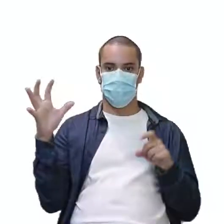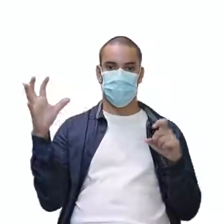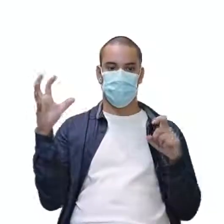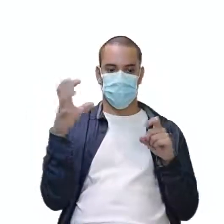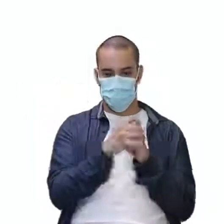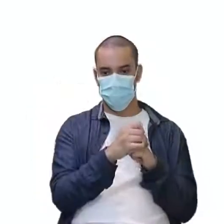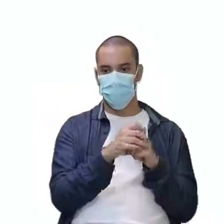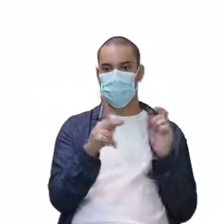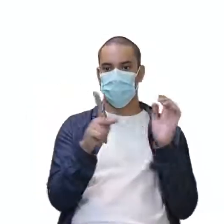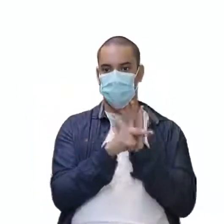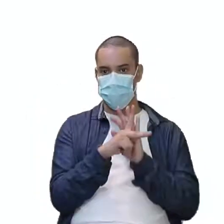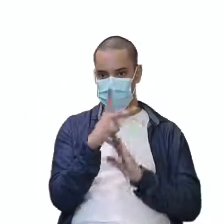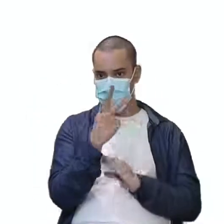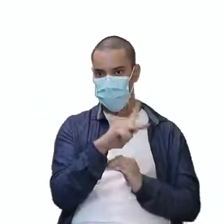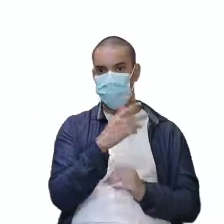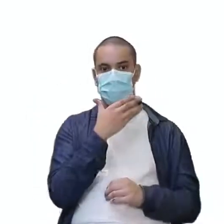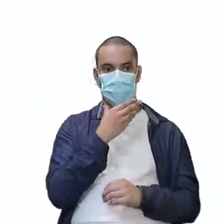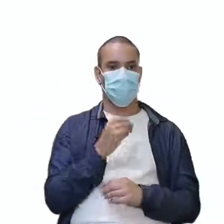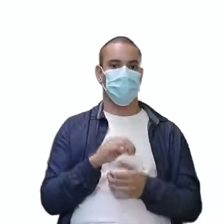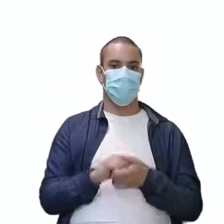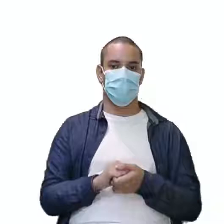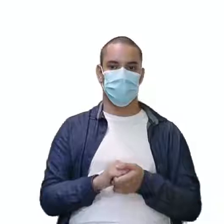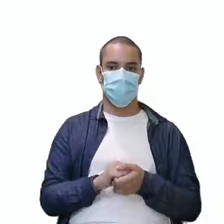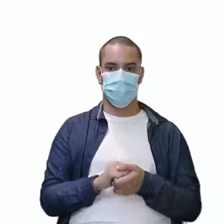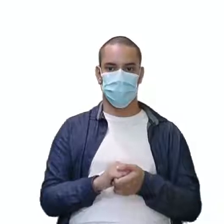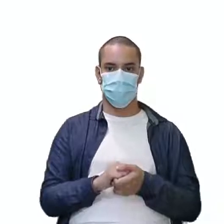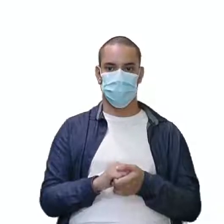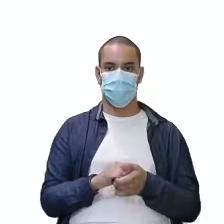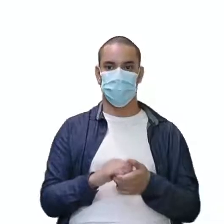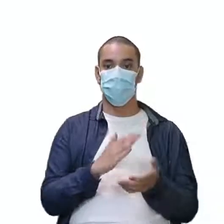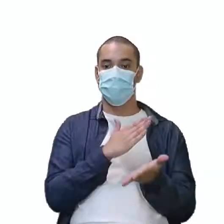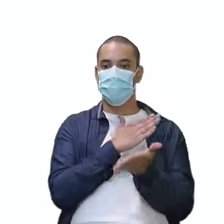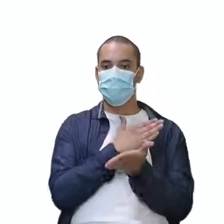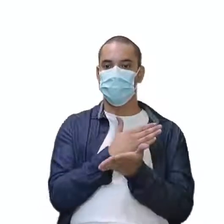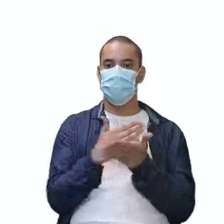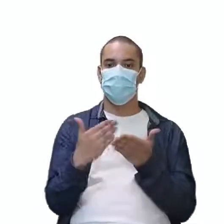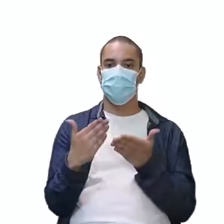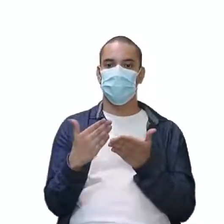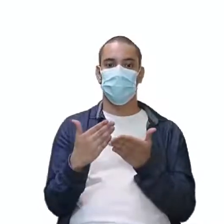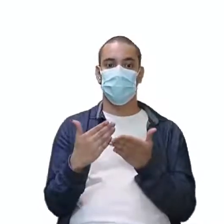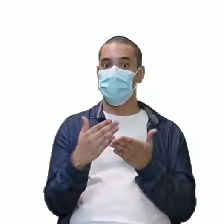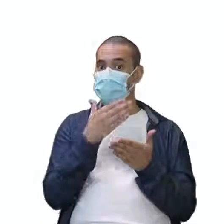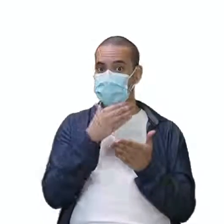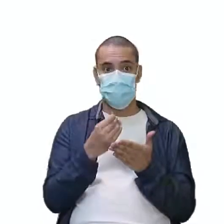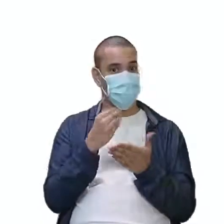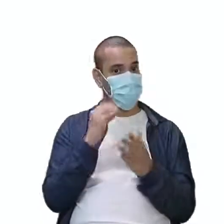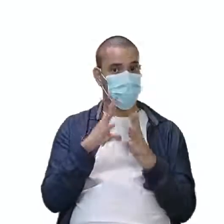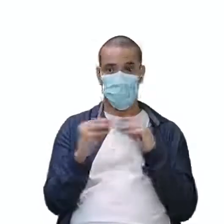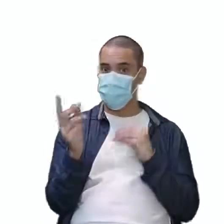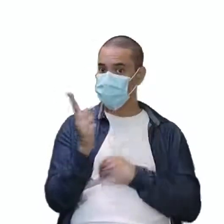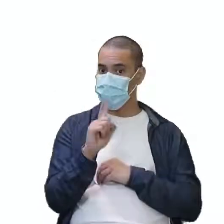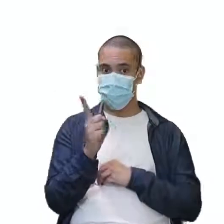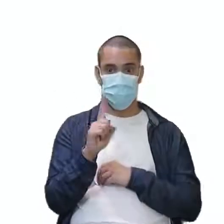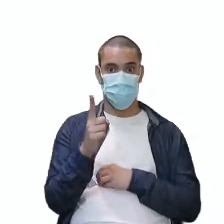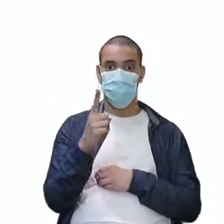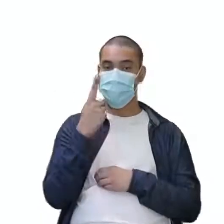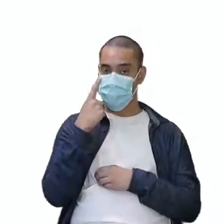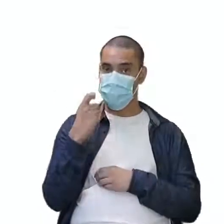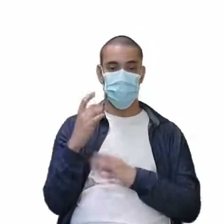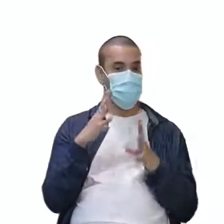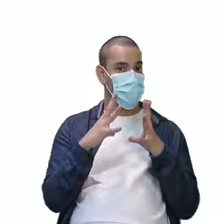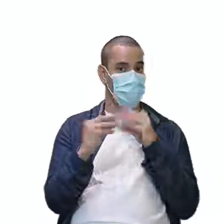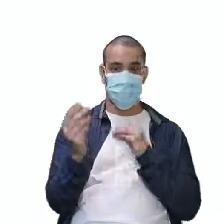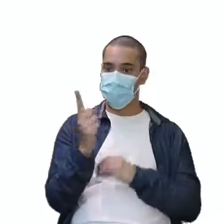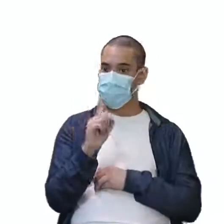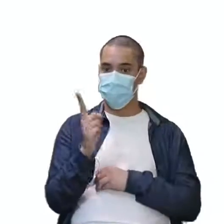se alimentar desses machos. Começando pela cabeça, ela vai comendo gradativamente. E os machos não fogem, não. Interessante, né?